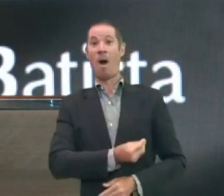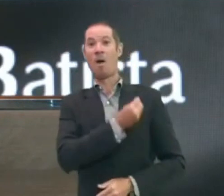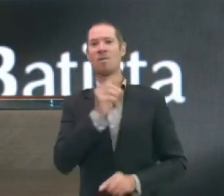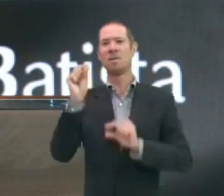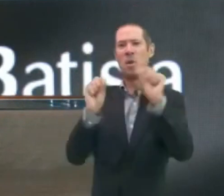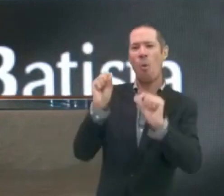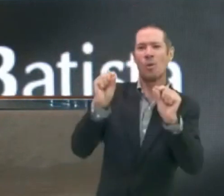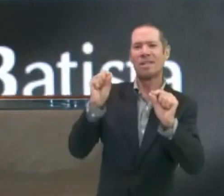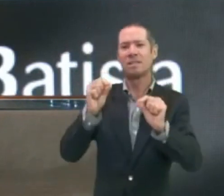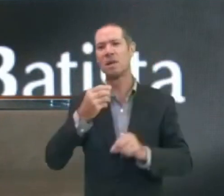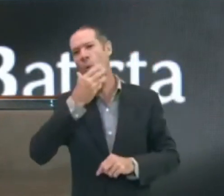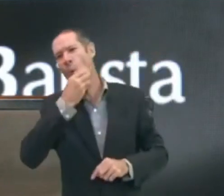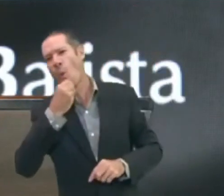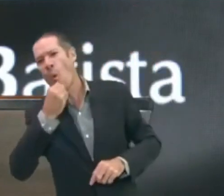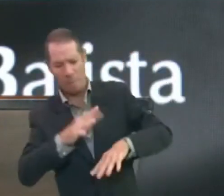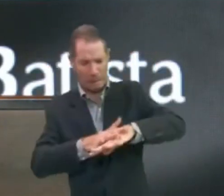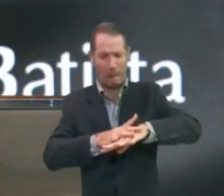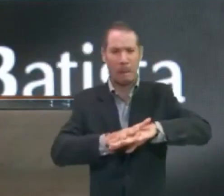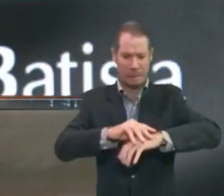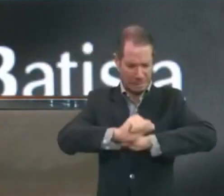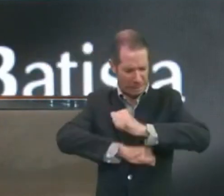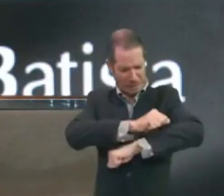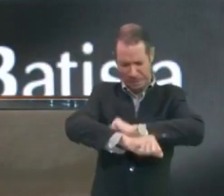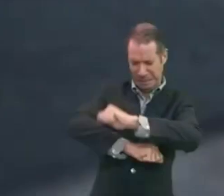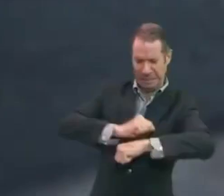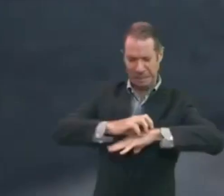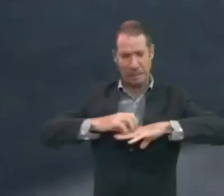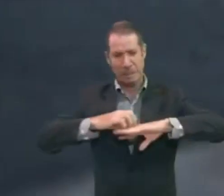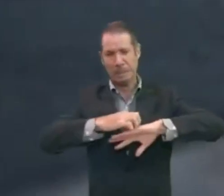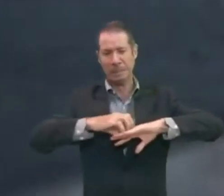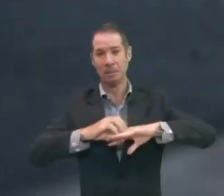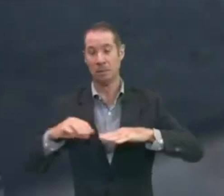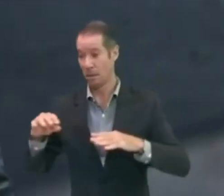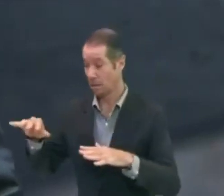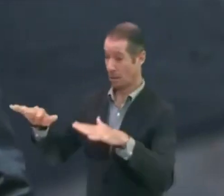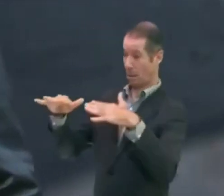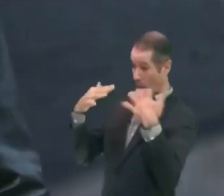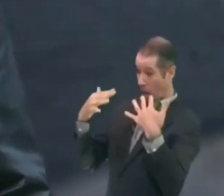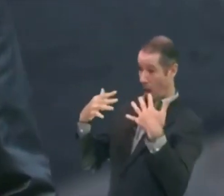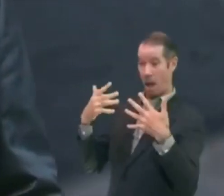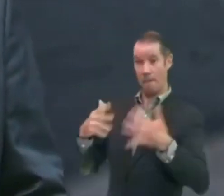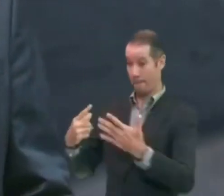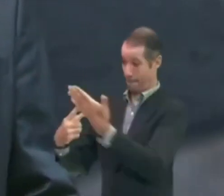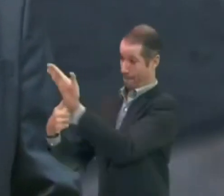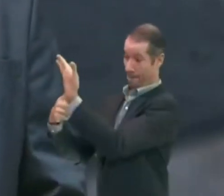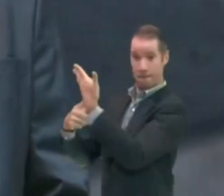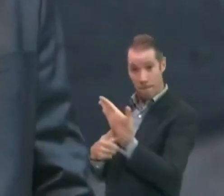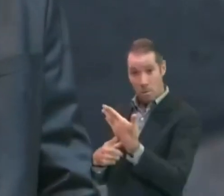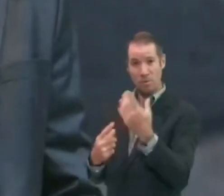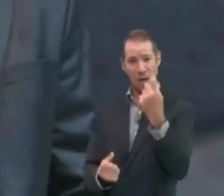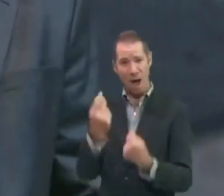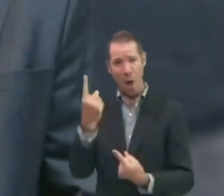aconteceu com esse leproso é algo que chama a minha atenção e me mostra